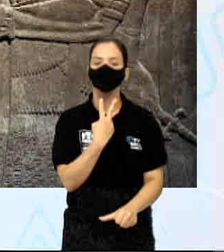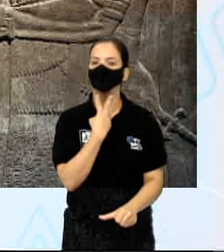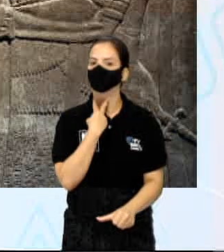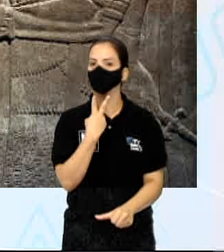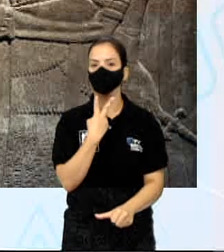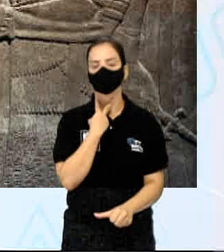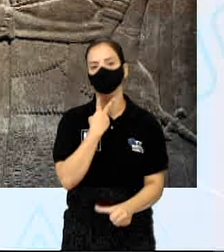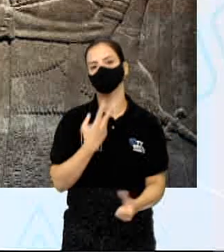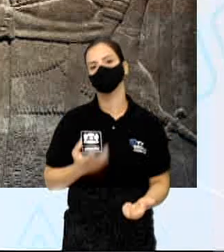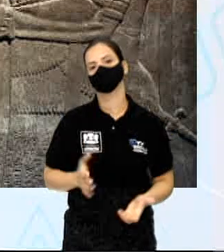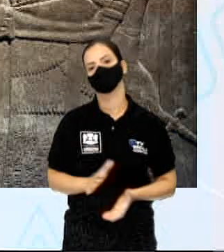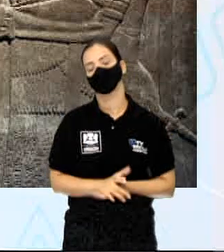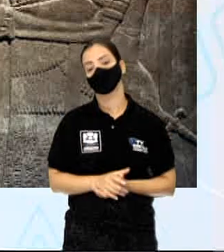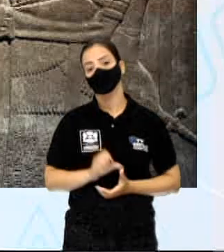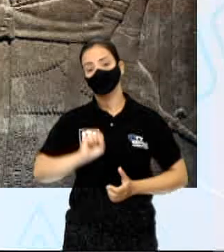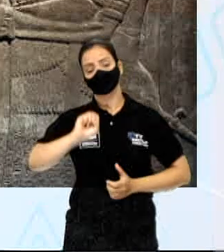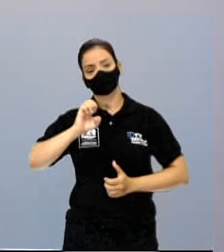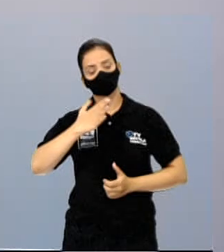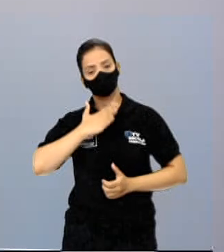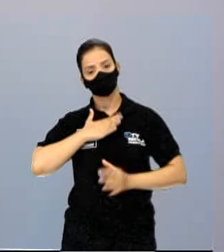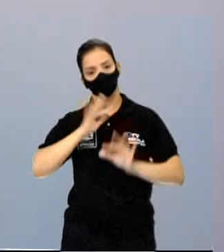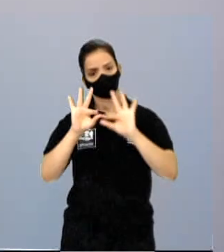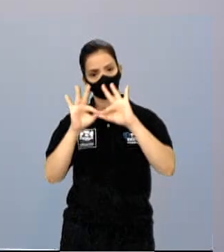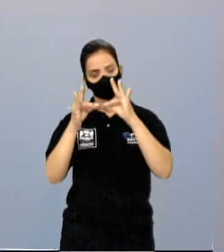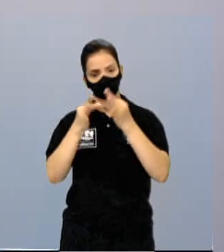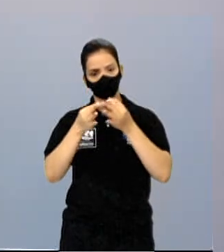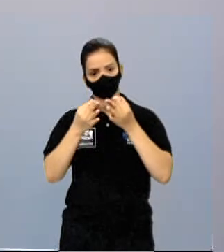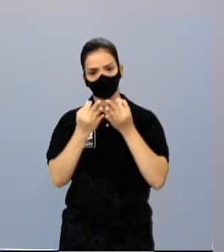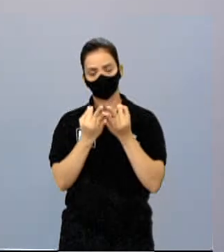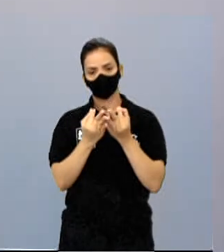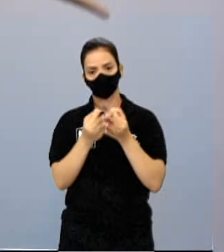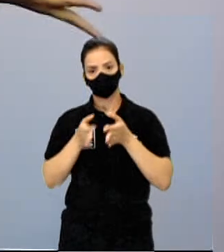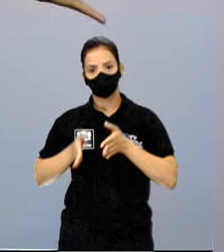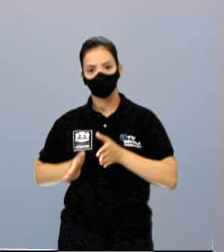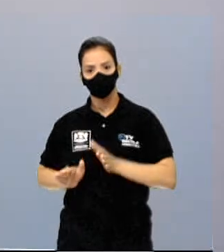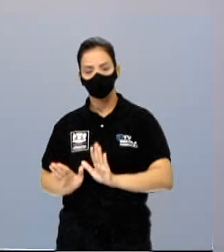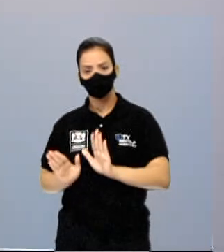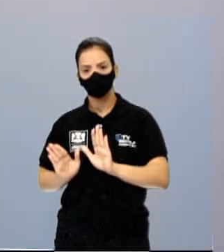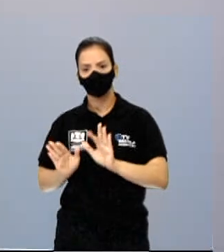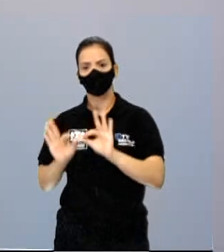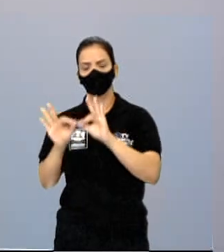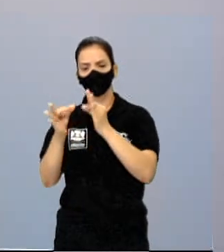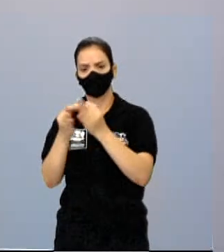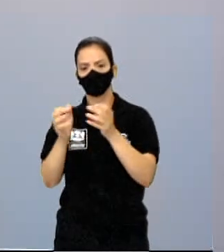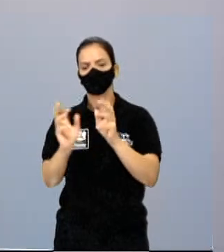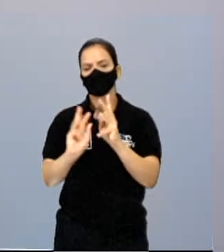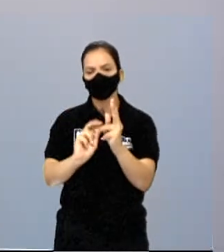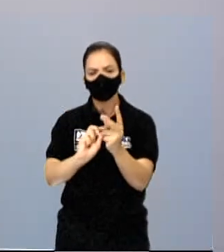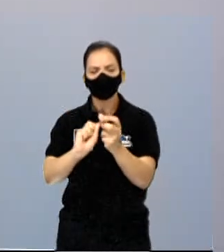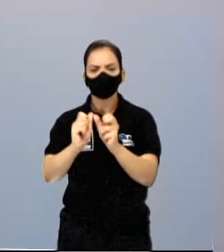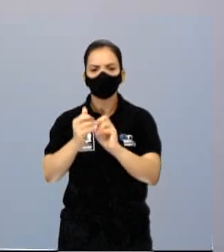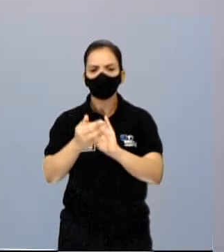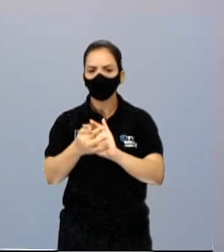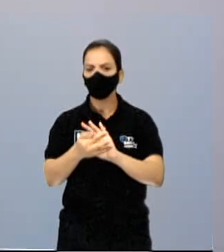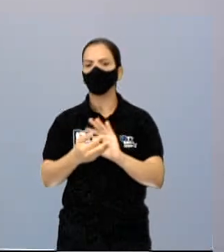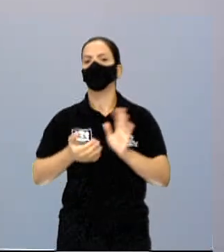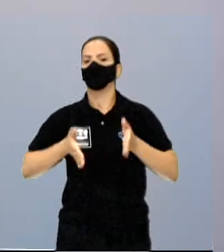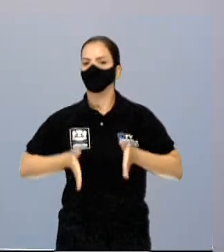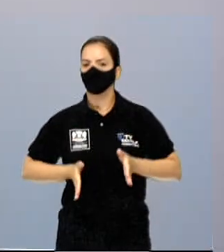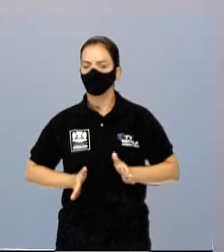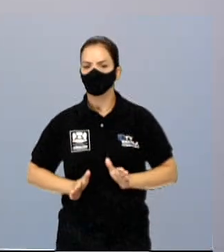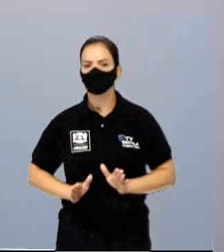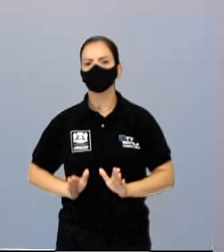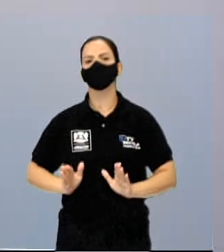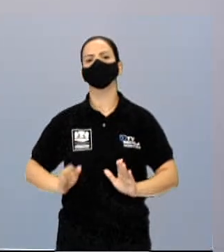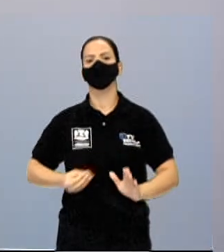inexistente. Então, se na minha família, eu não era uma família de artesão, então eu nascia e morria artesã.